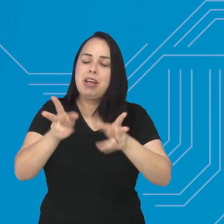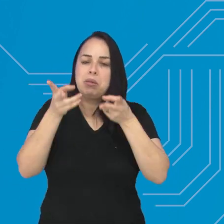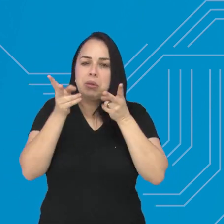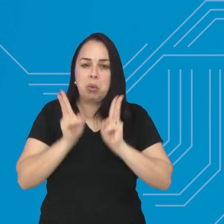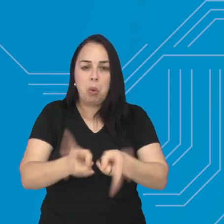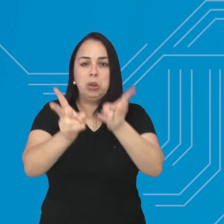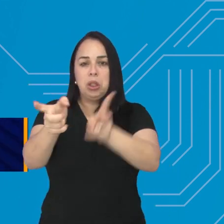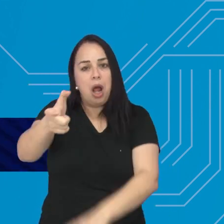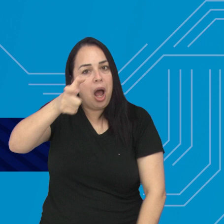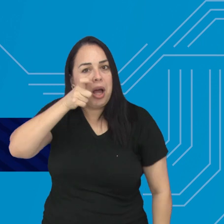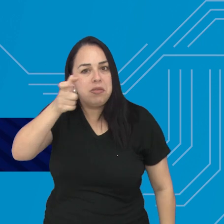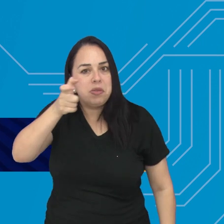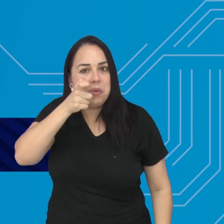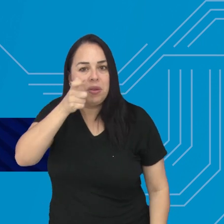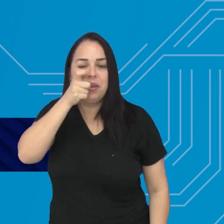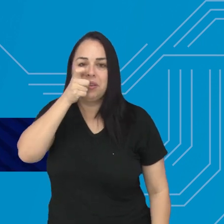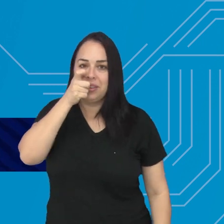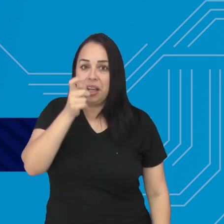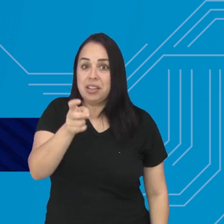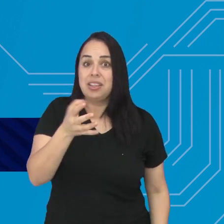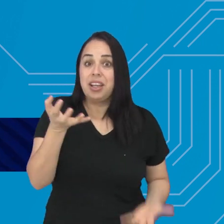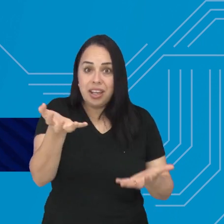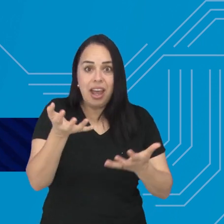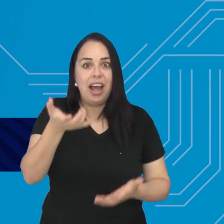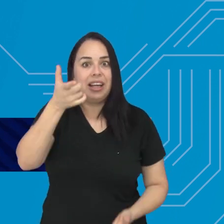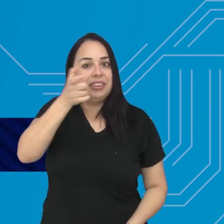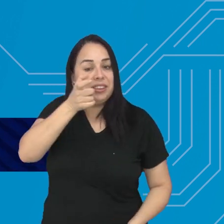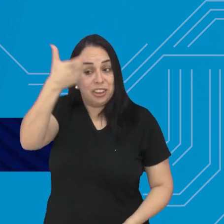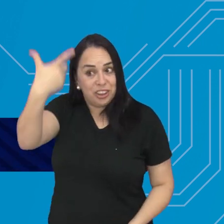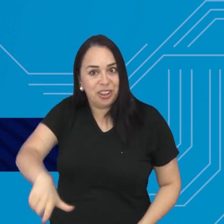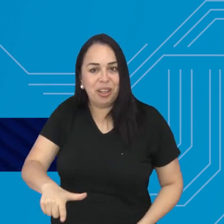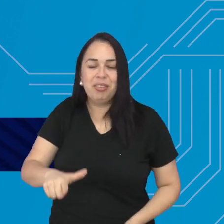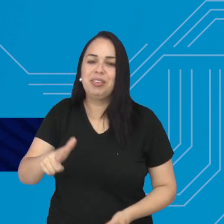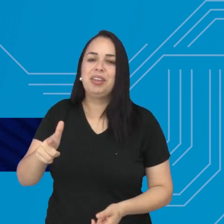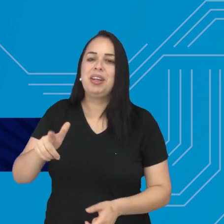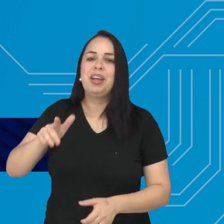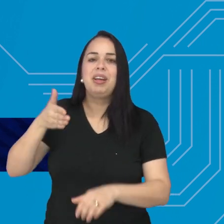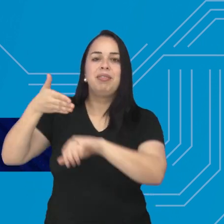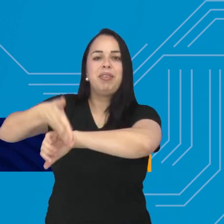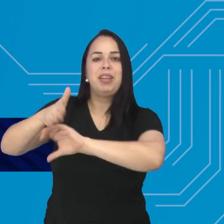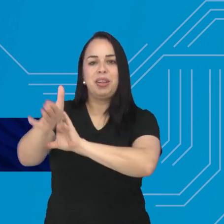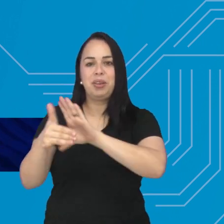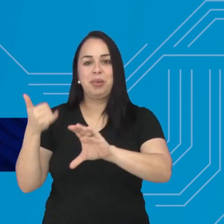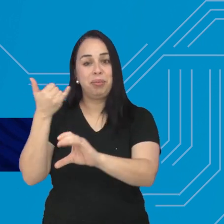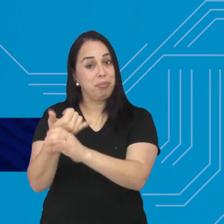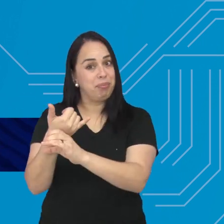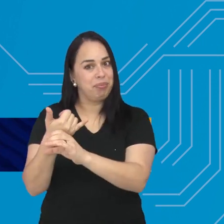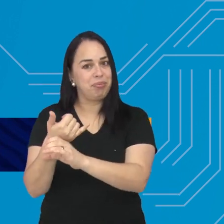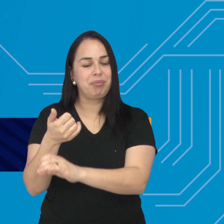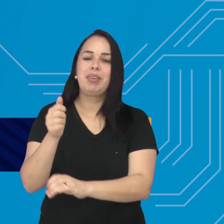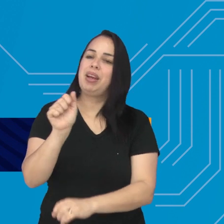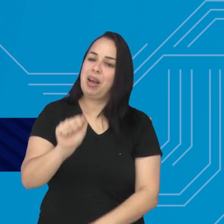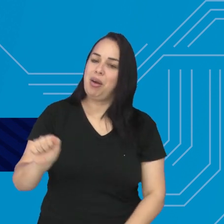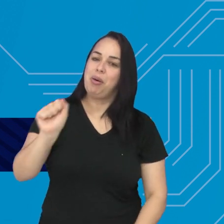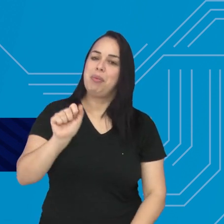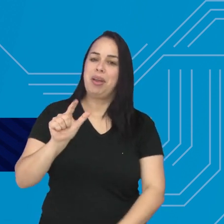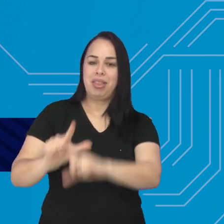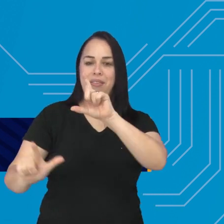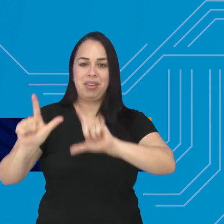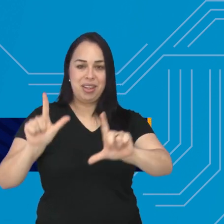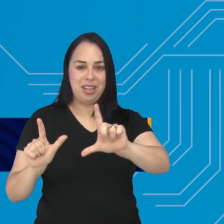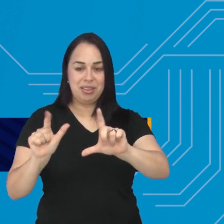aqui, mas continue ligado na nossa programação. Se você quiser rever o programa, é só acessar a nossa página no YouTube, o @TV